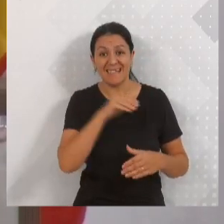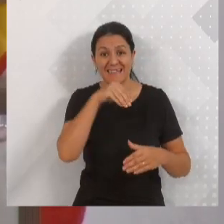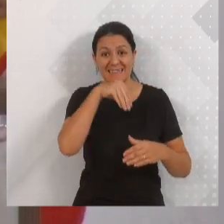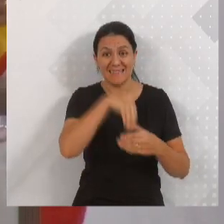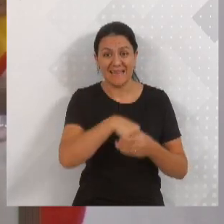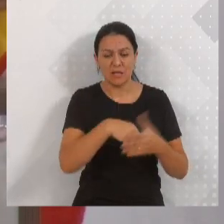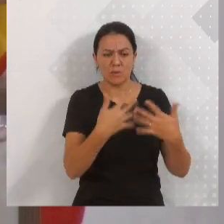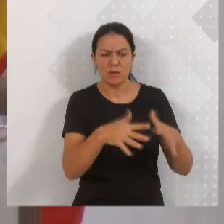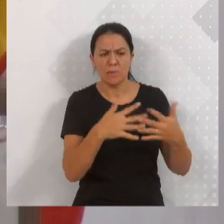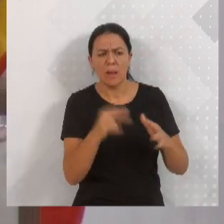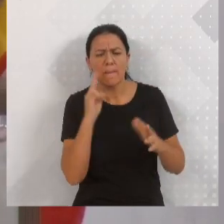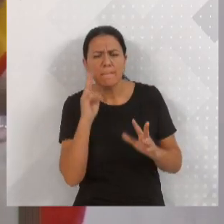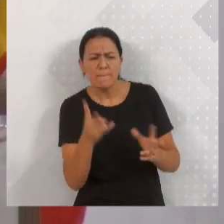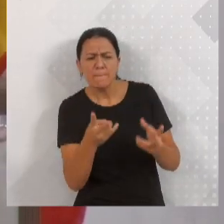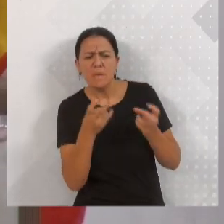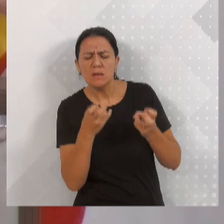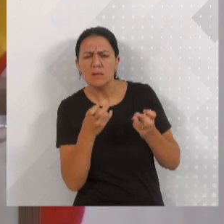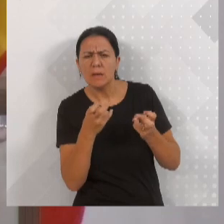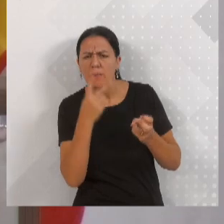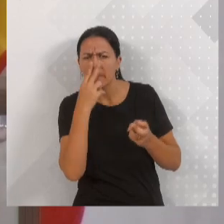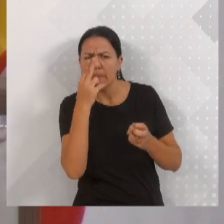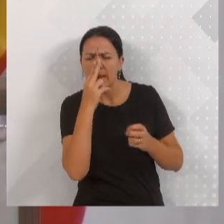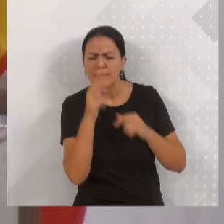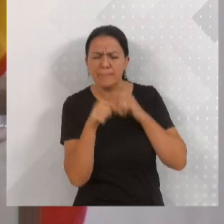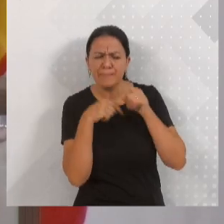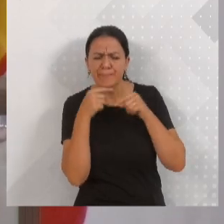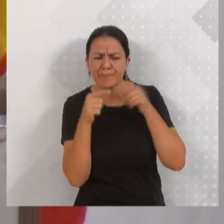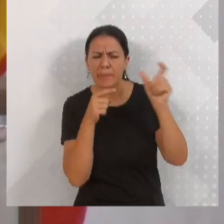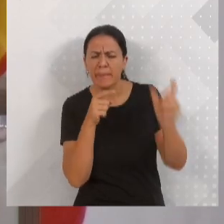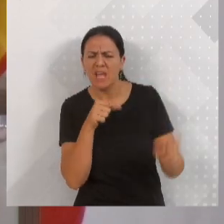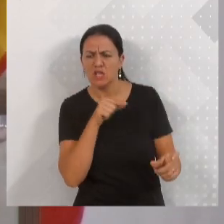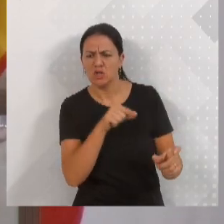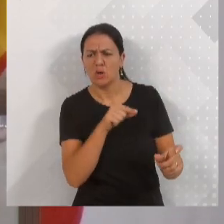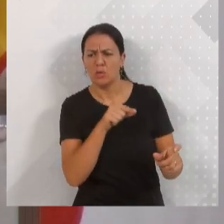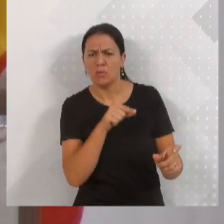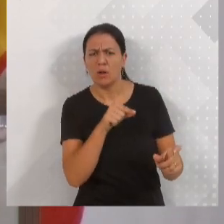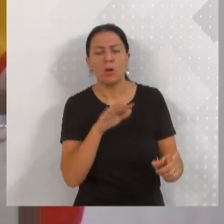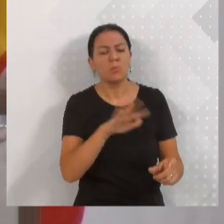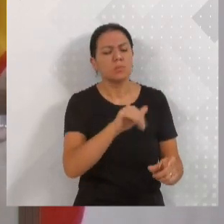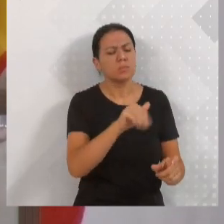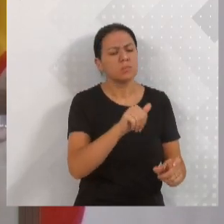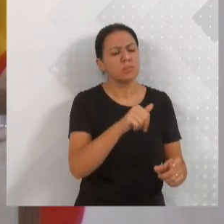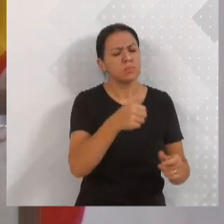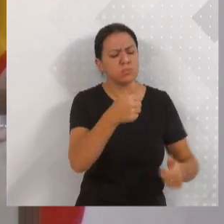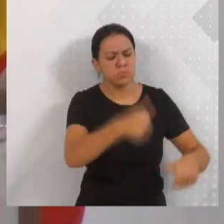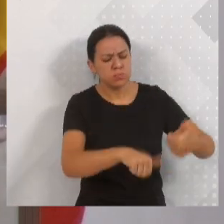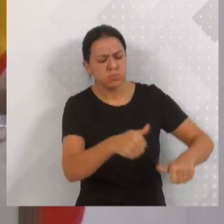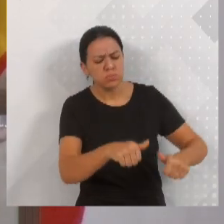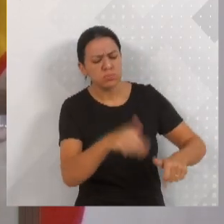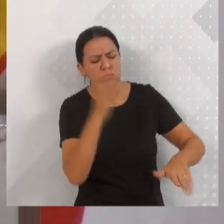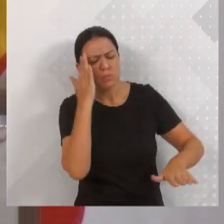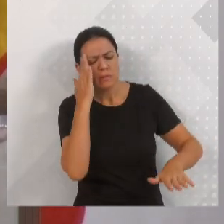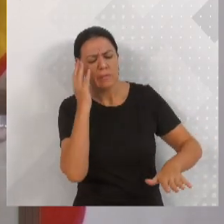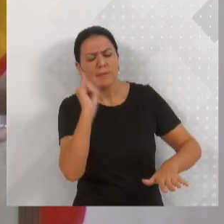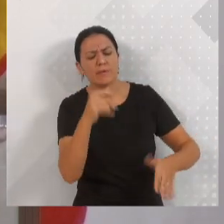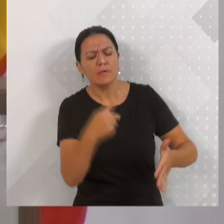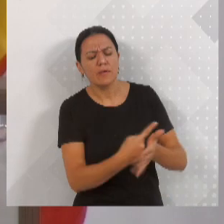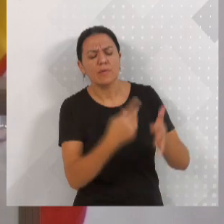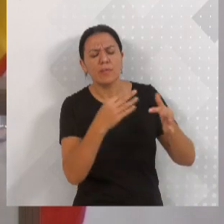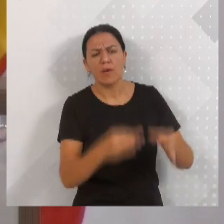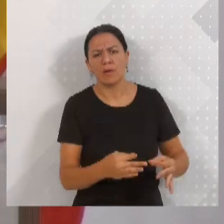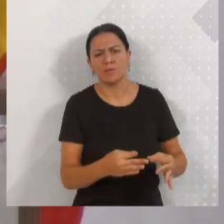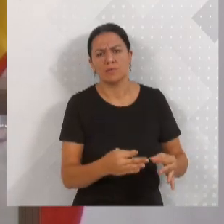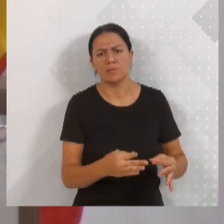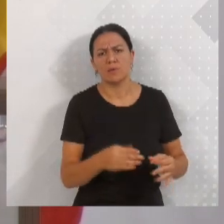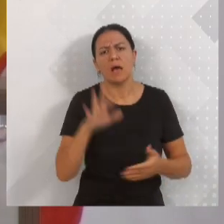se depara com algum comportamento suspeita realiza abordagem de alguma pessoa e essa ocorrência fica registrada como averiguação de